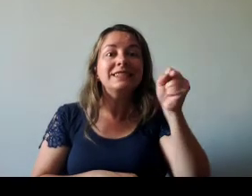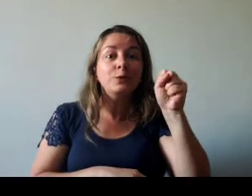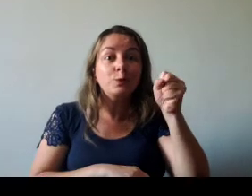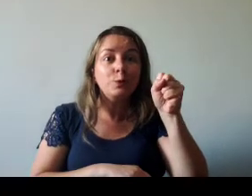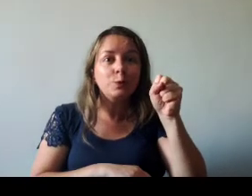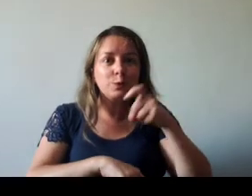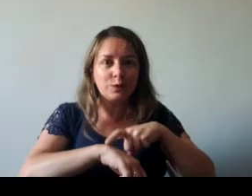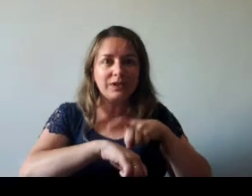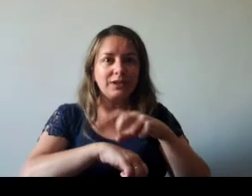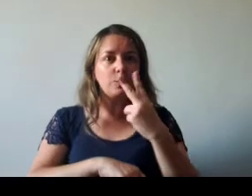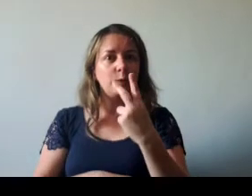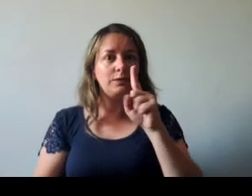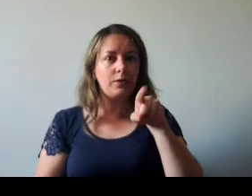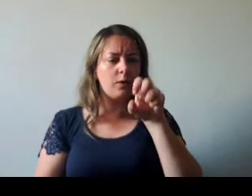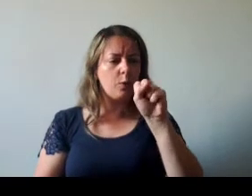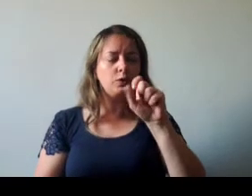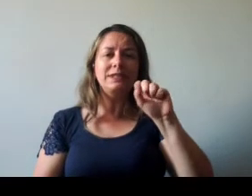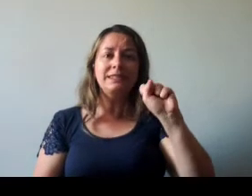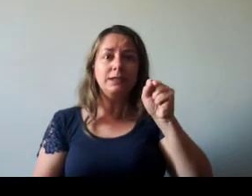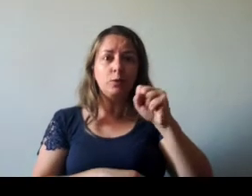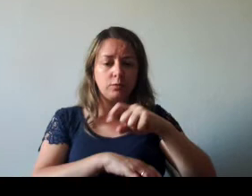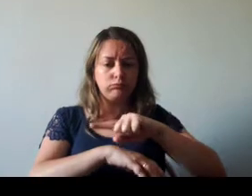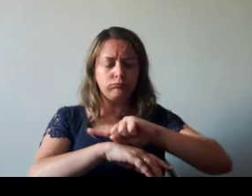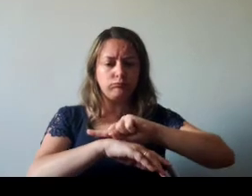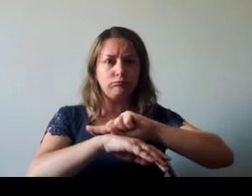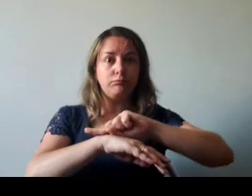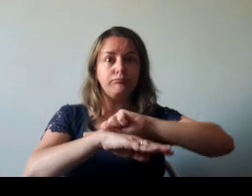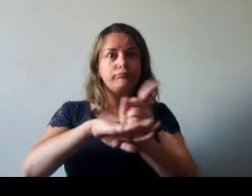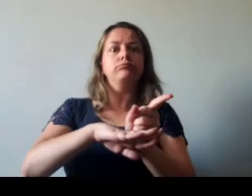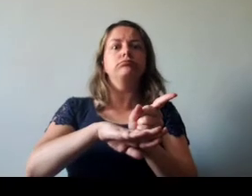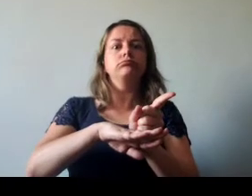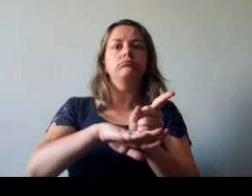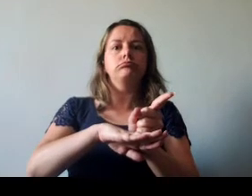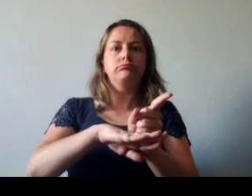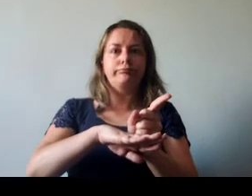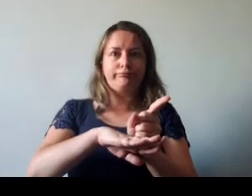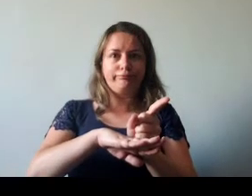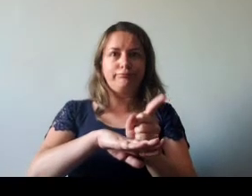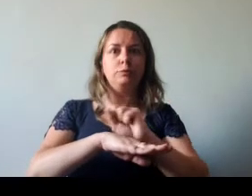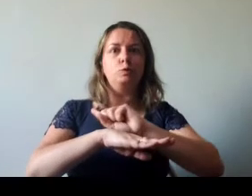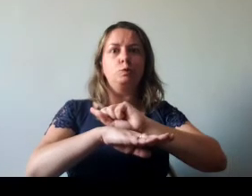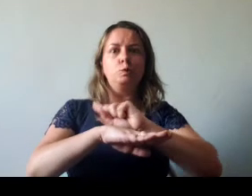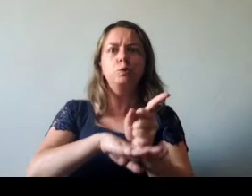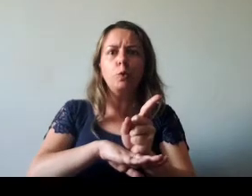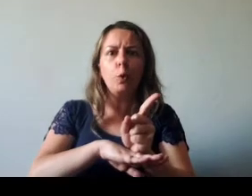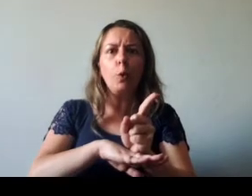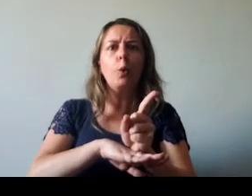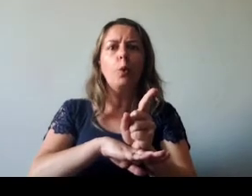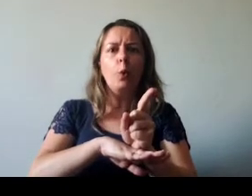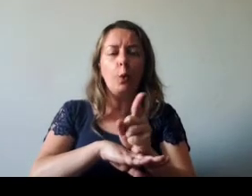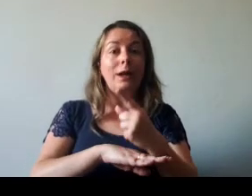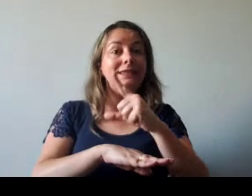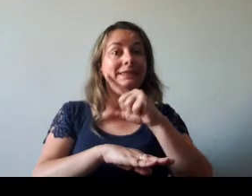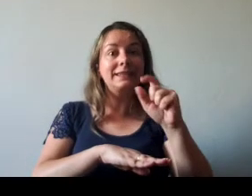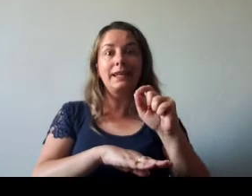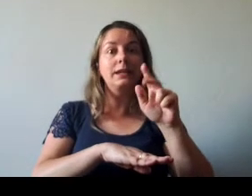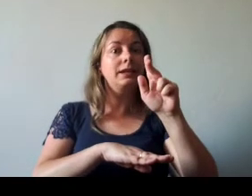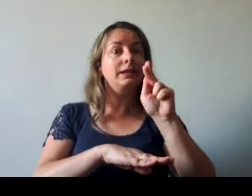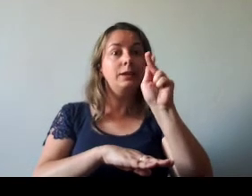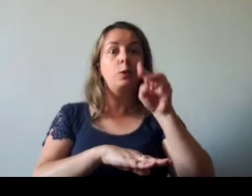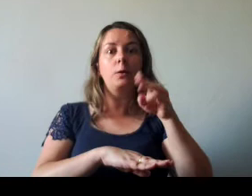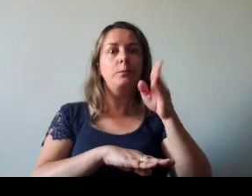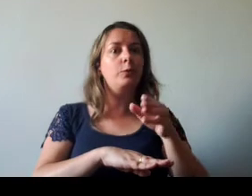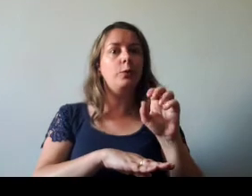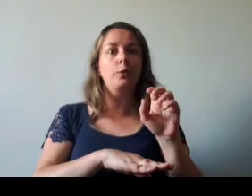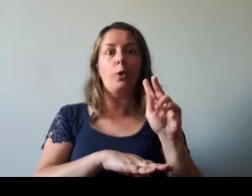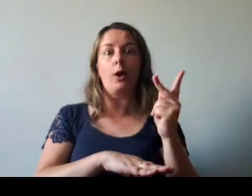chegou a ser o carro mais rápido do mundo durante 2 anos. Aí a pergunta é, qual é a sua aceleração média? Tá?